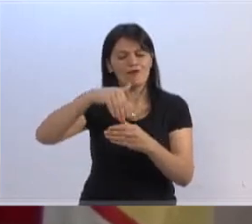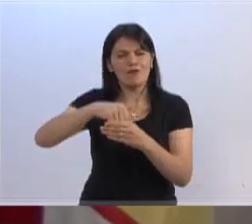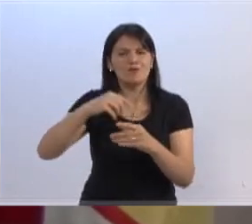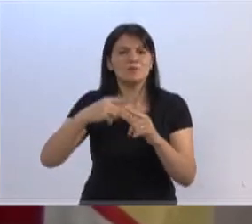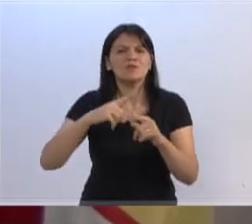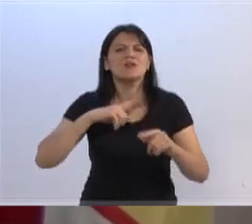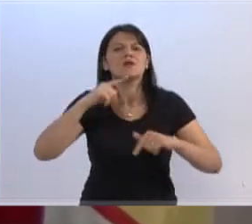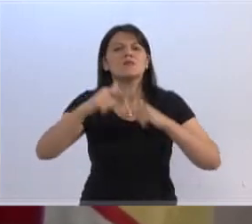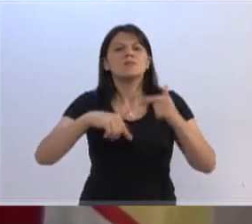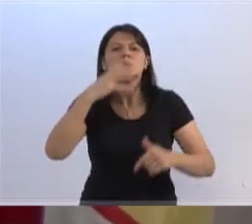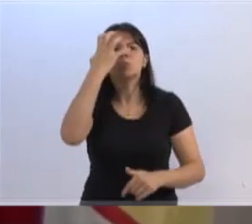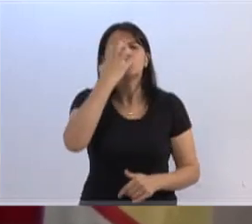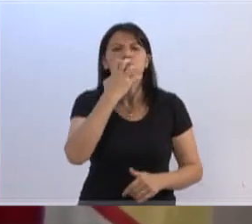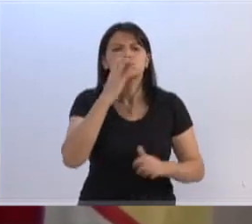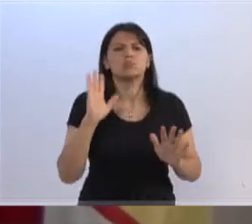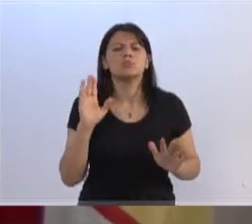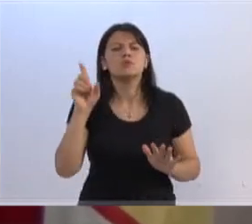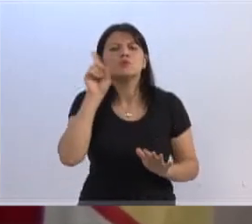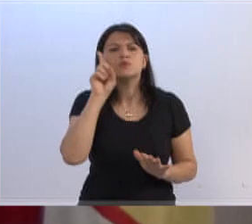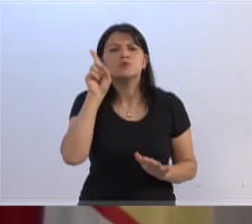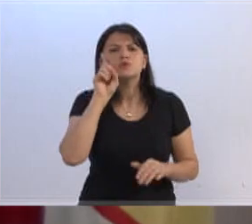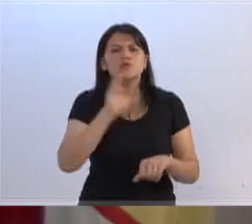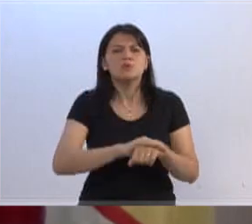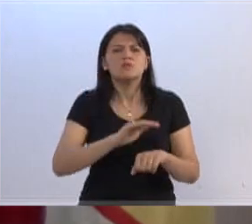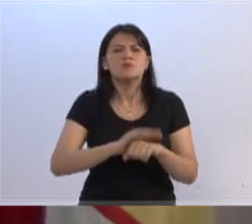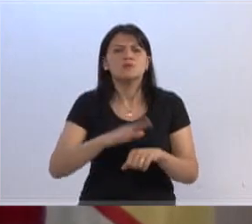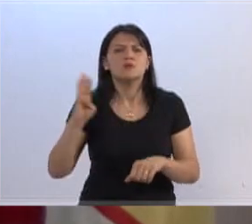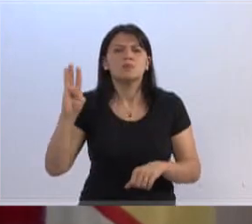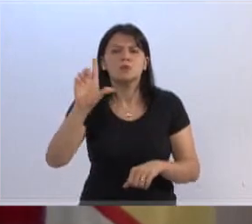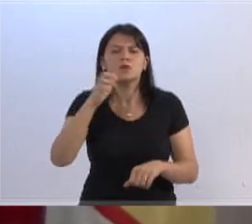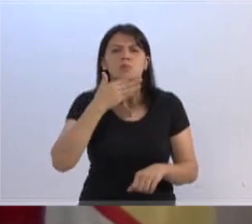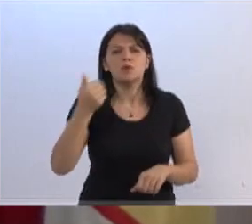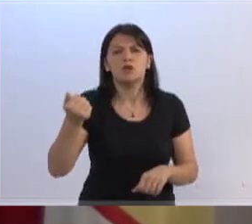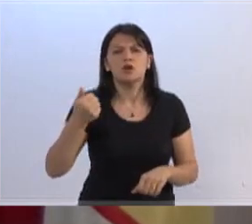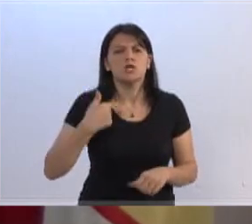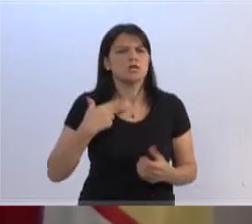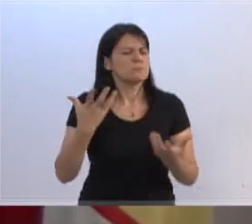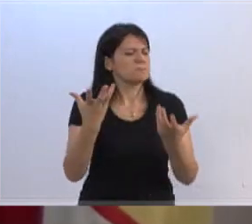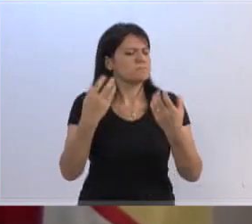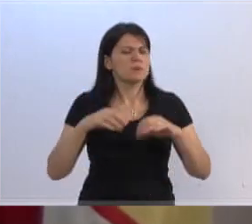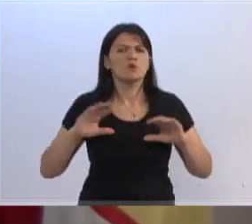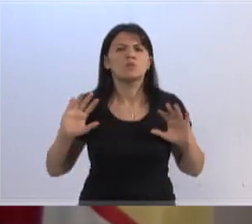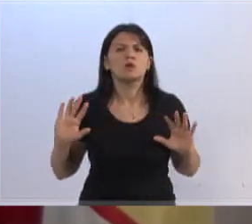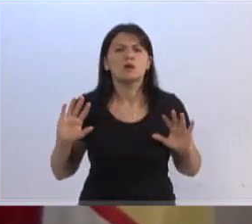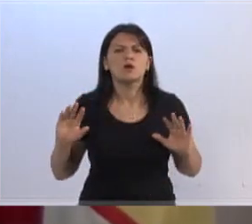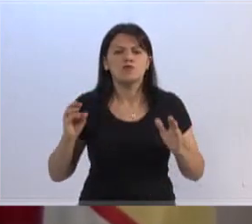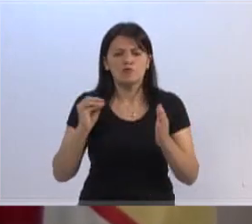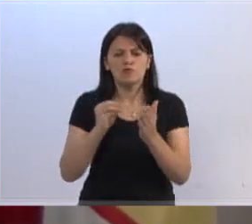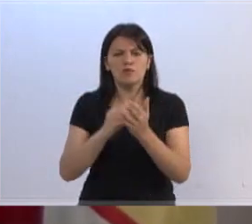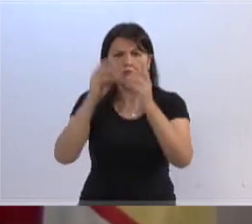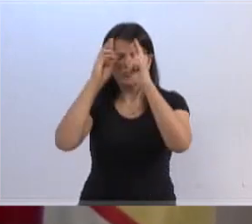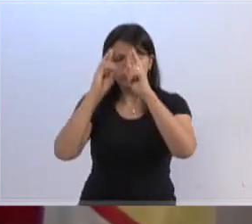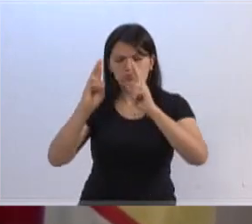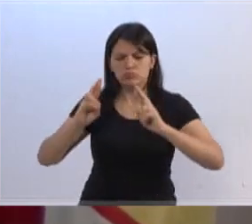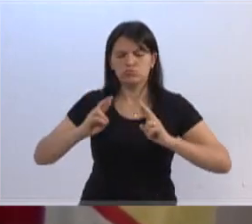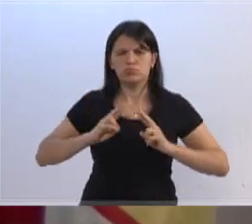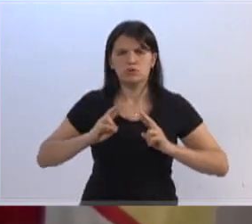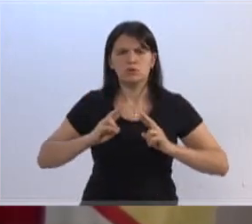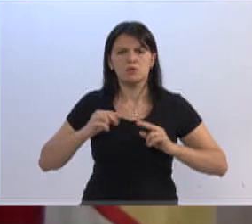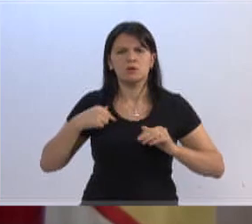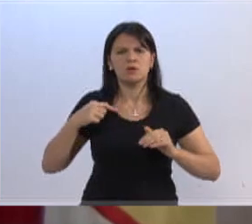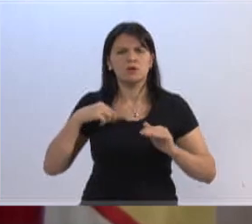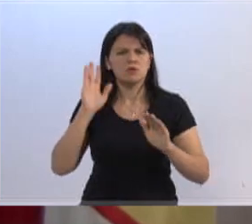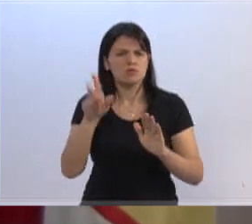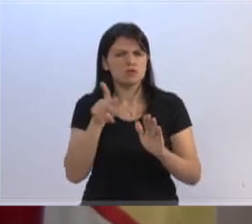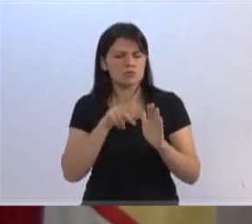trabalho sério e eu trabalho todo dia para fazer essa cidade melhor. E eu não vou admitir esse tipo de desrespeito que foi feito com a minha imagem e estou estudando as